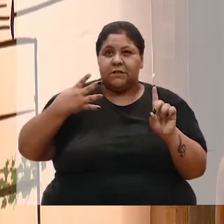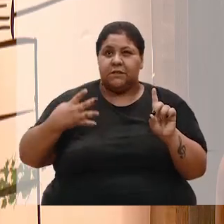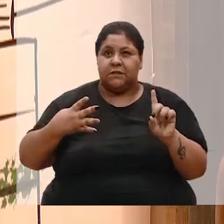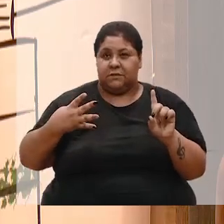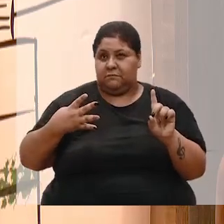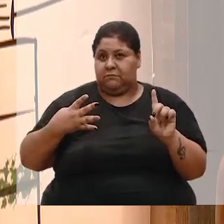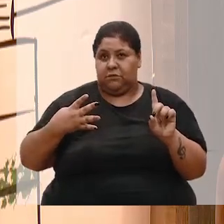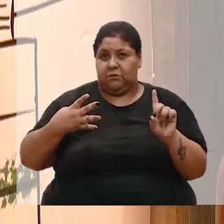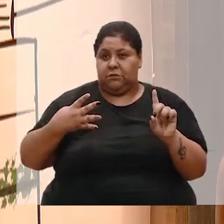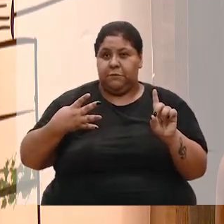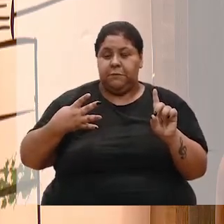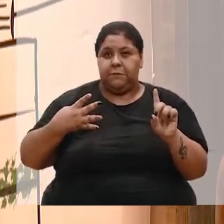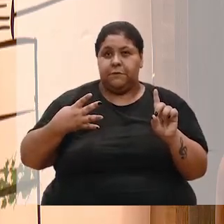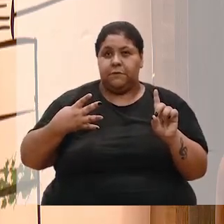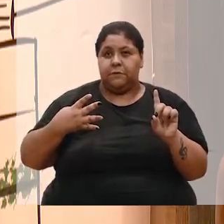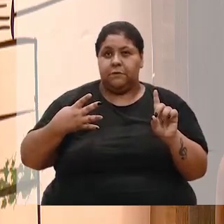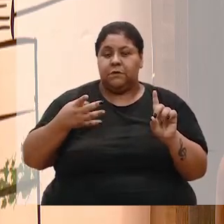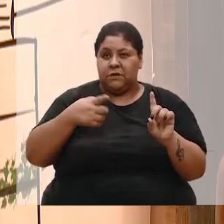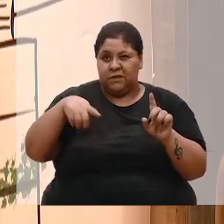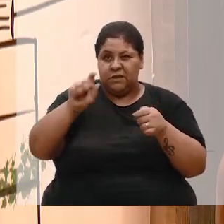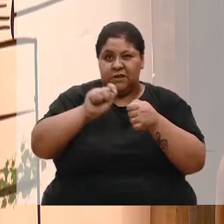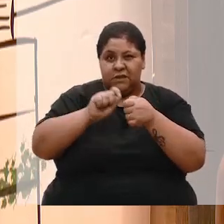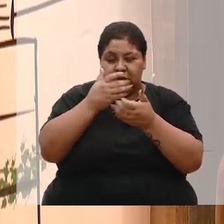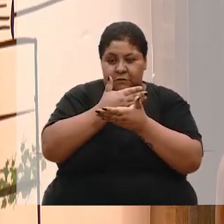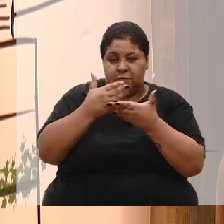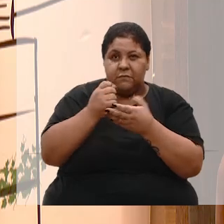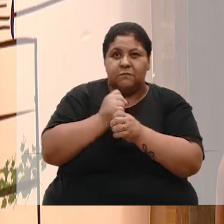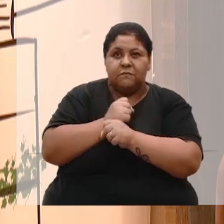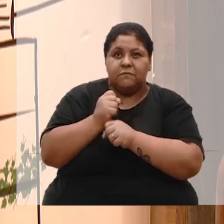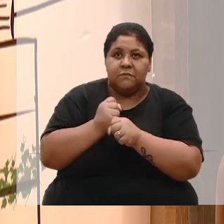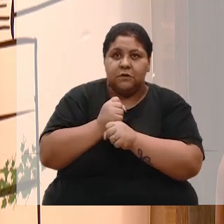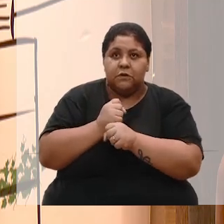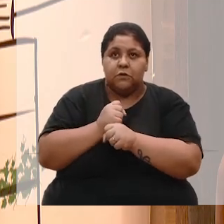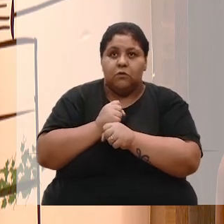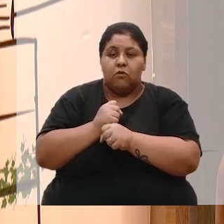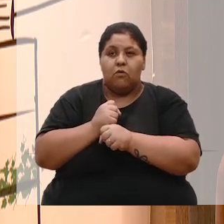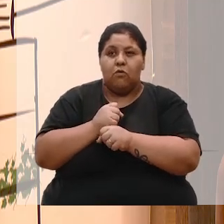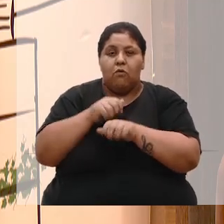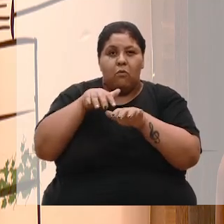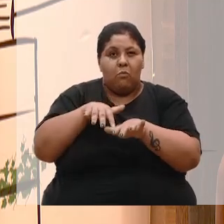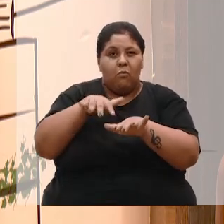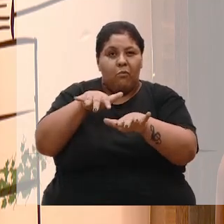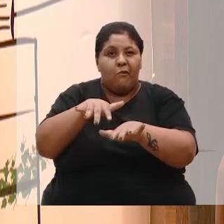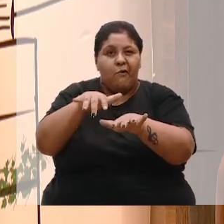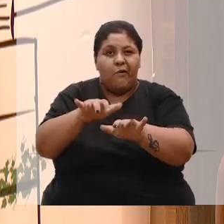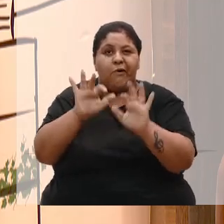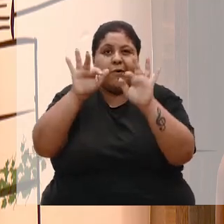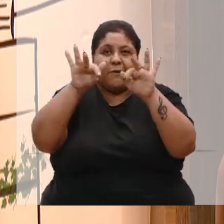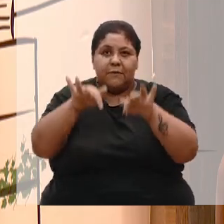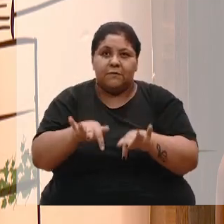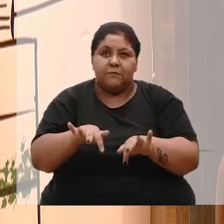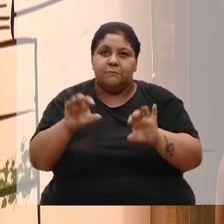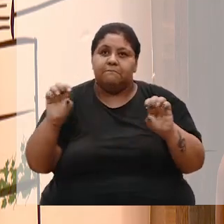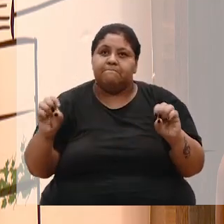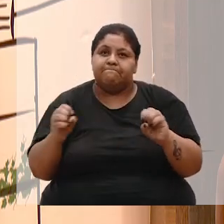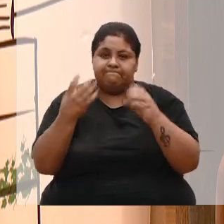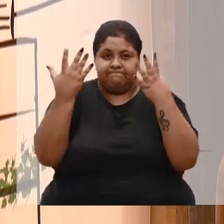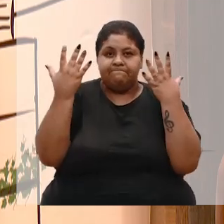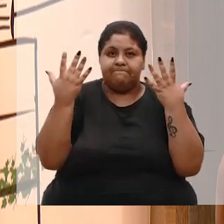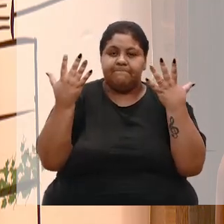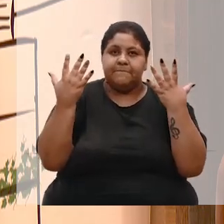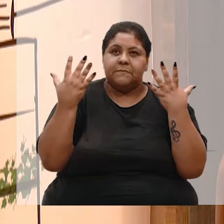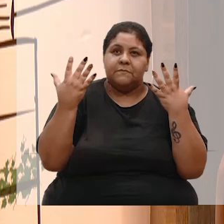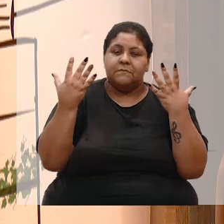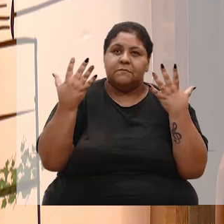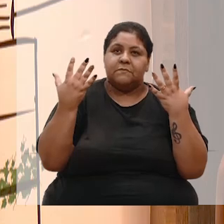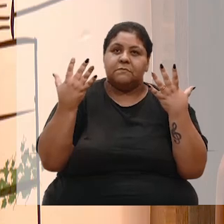LGBT, né? A gente fez no início deste ano uma caminhada e finalizando com a celebração ecumênica,